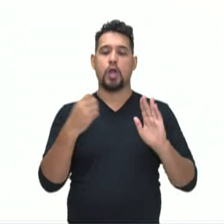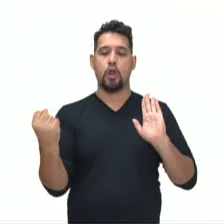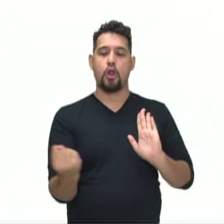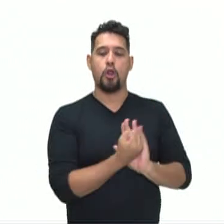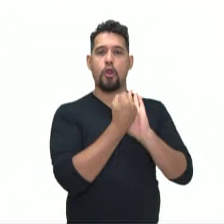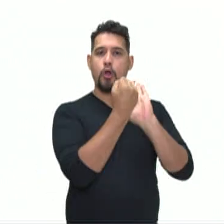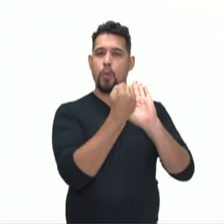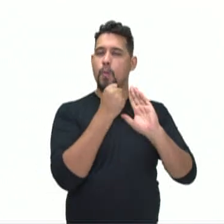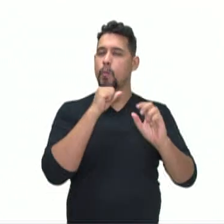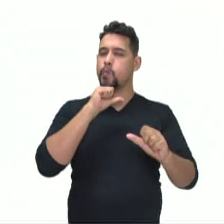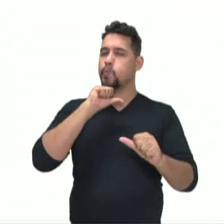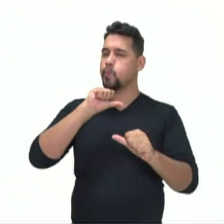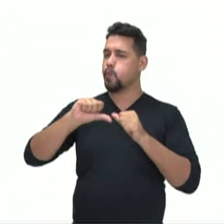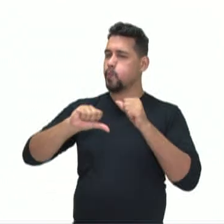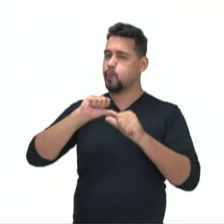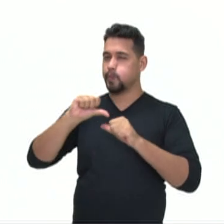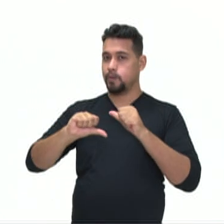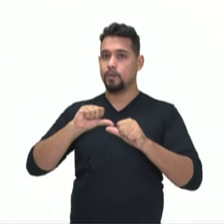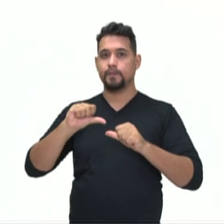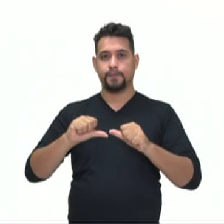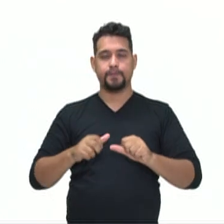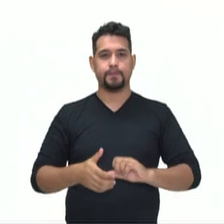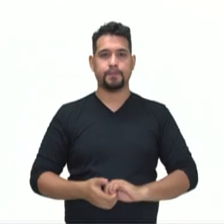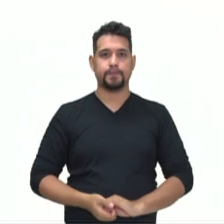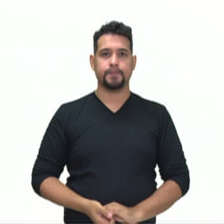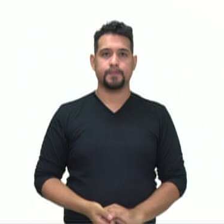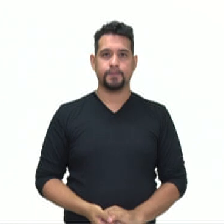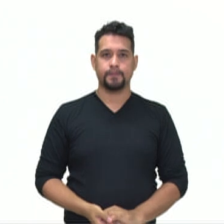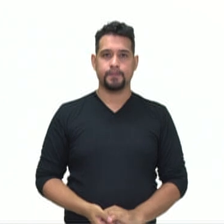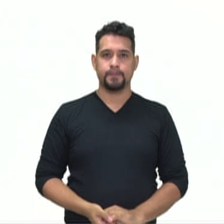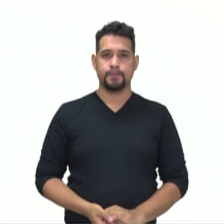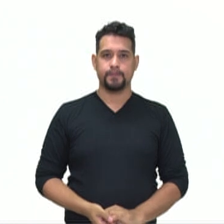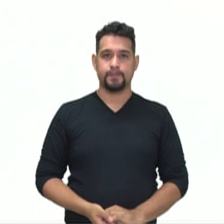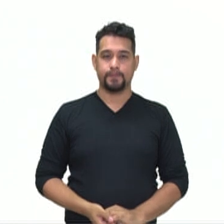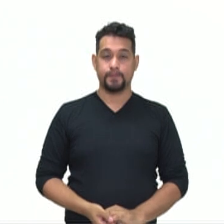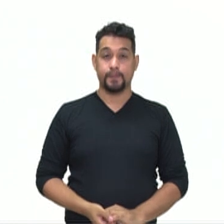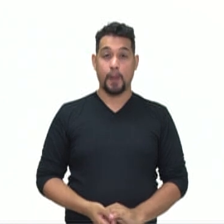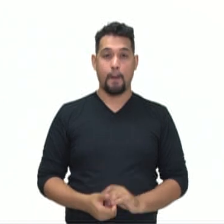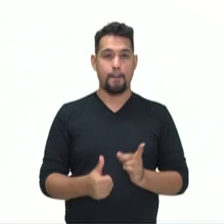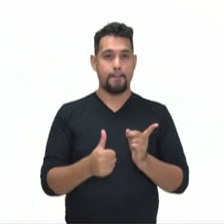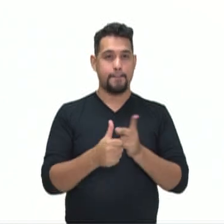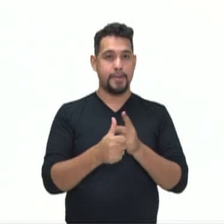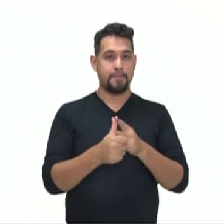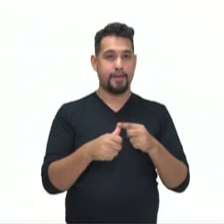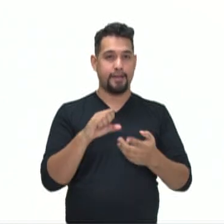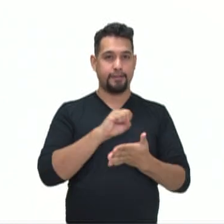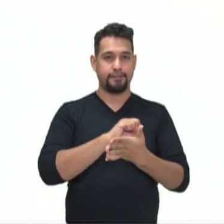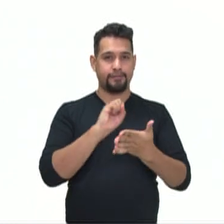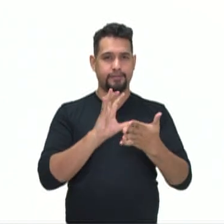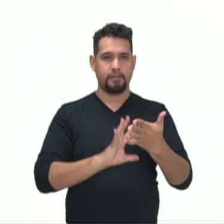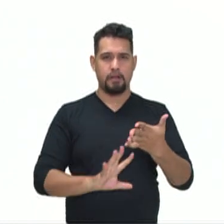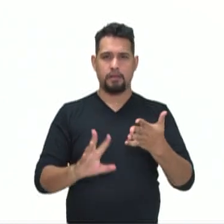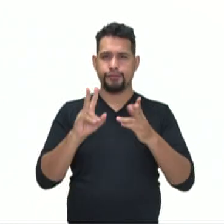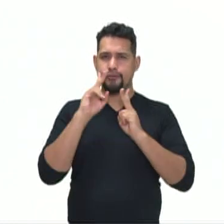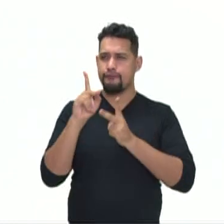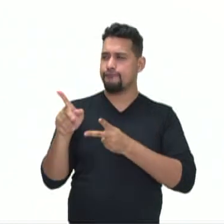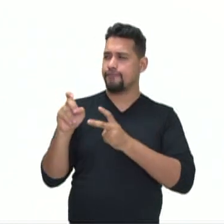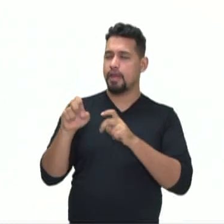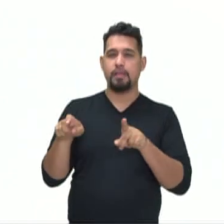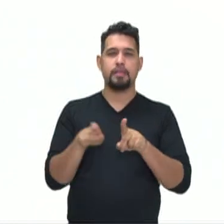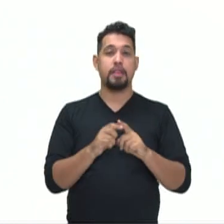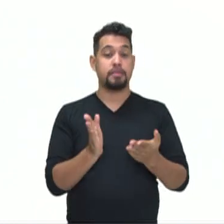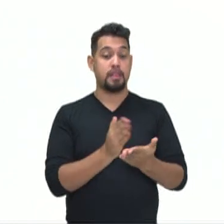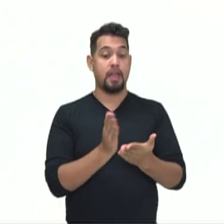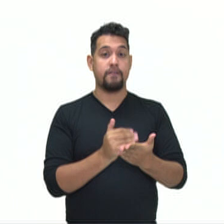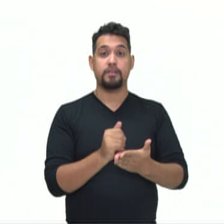logomarca sofreu aí uma alteração. E vamos para a primeira atividade. Leia a manchete publicada na